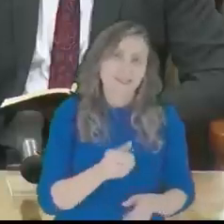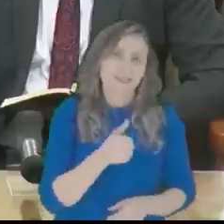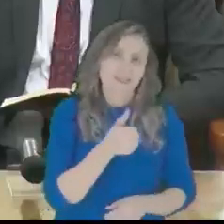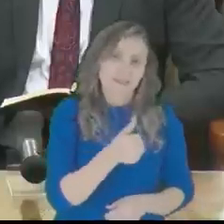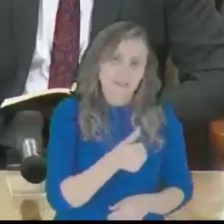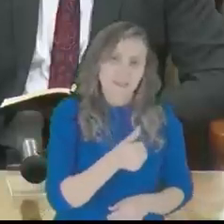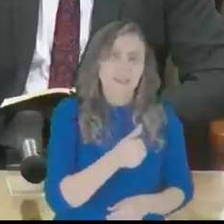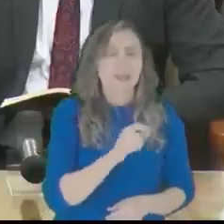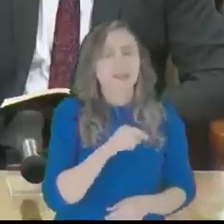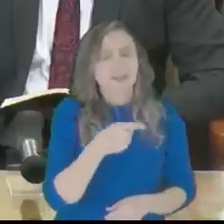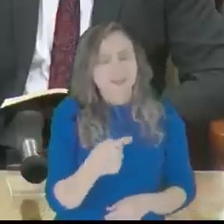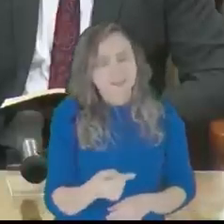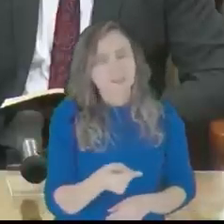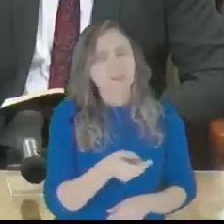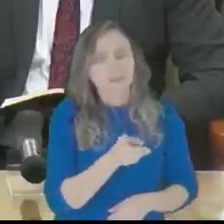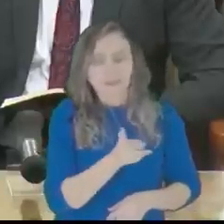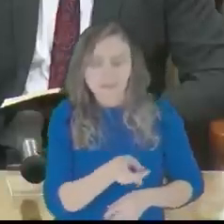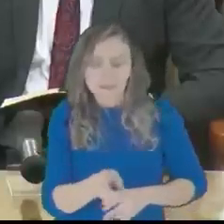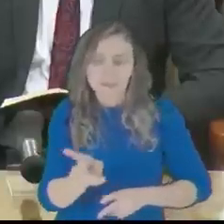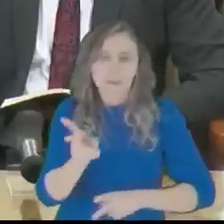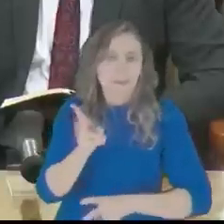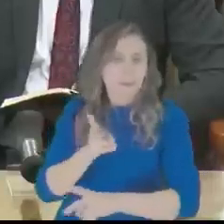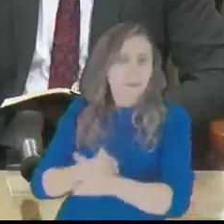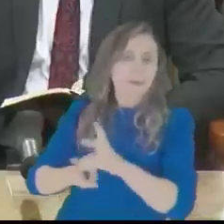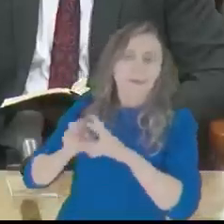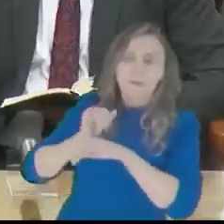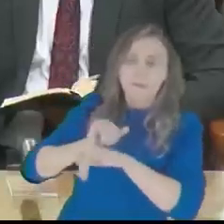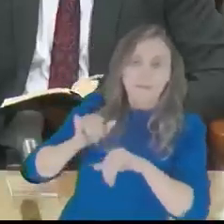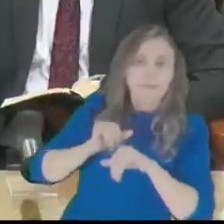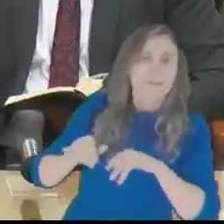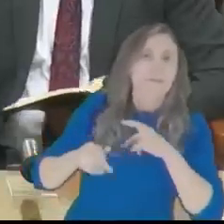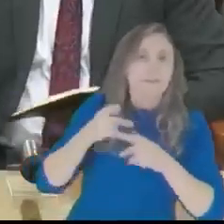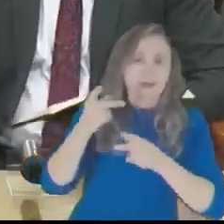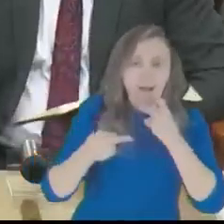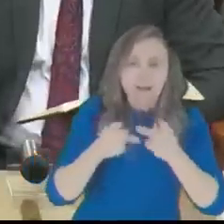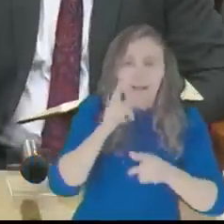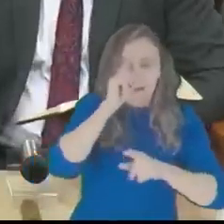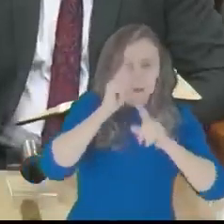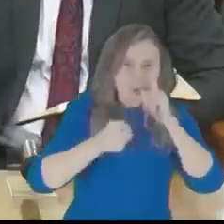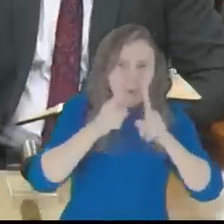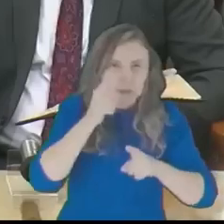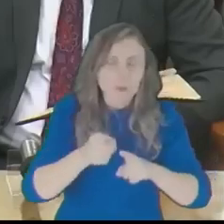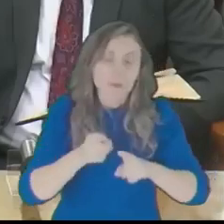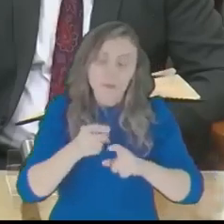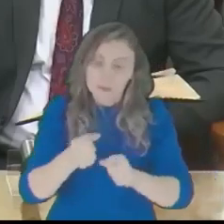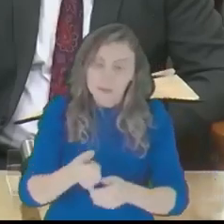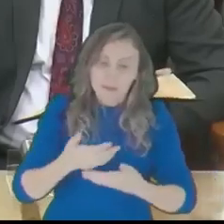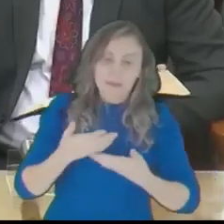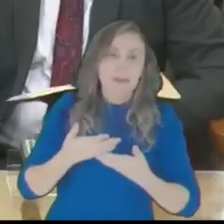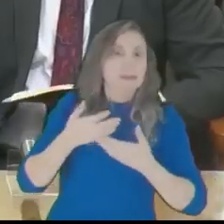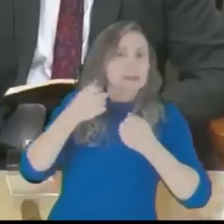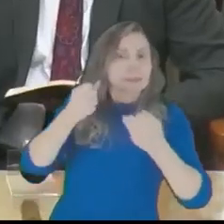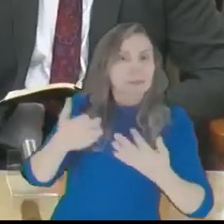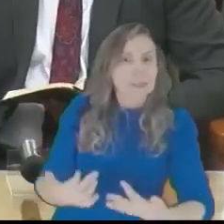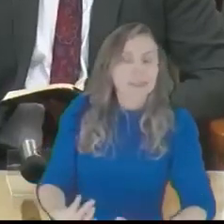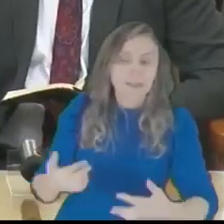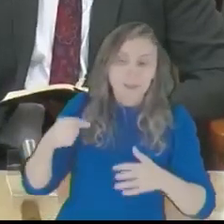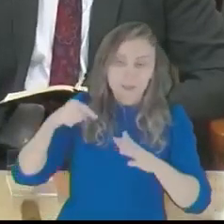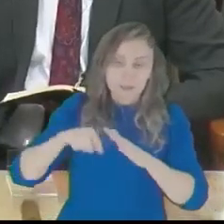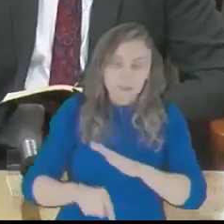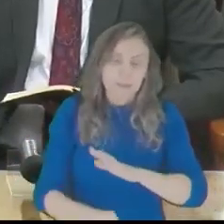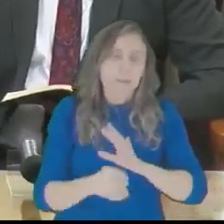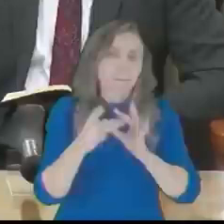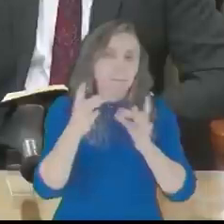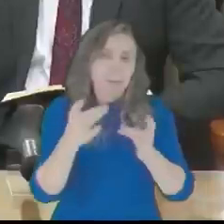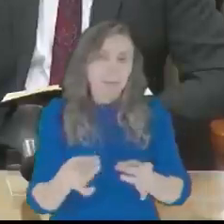ele descendo, ele falando, ele impulsionando, ele revelando, ele mandando, ele esclarecendo. O Espírito Santo